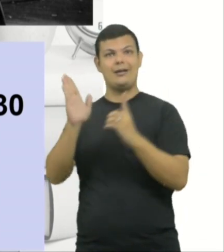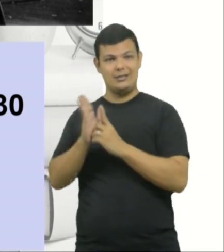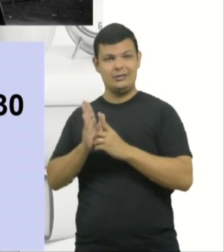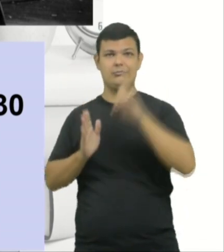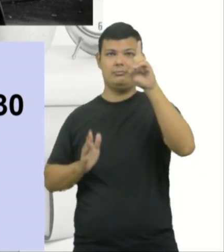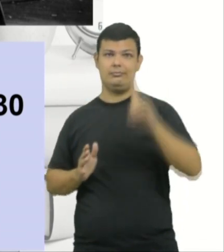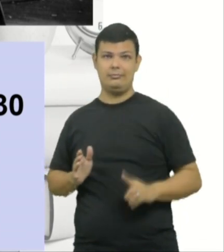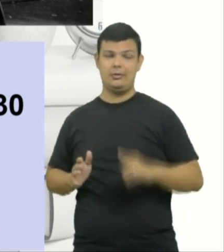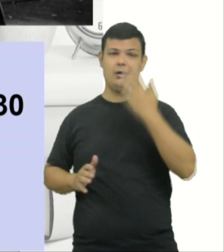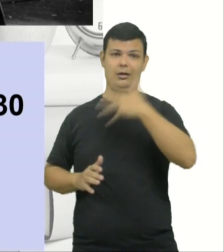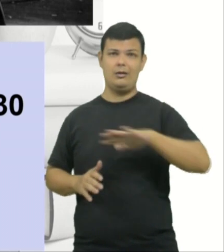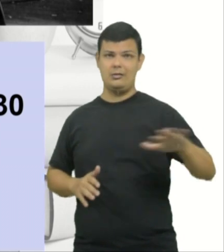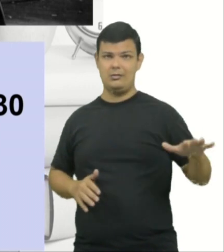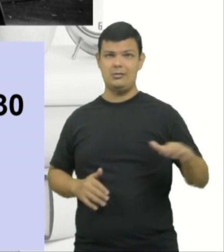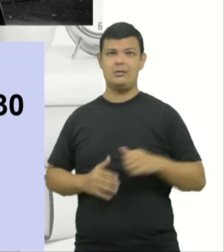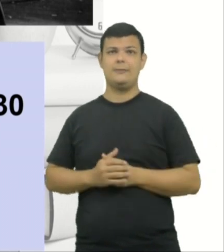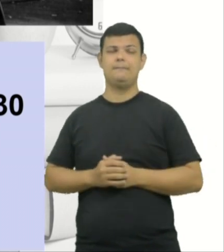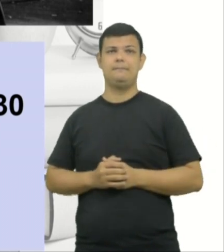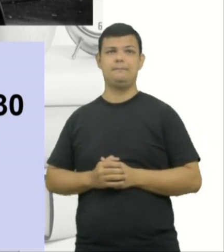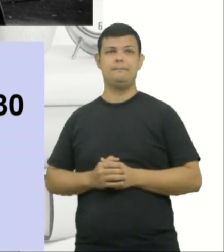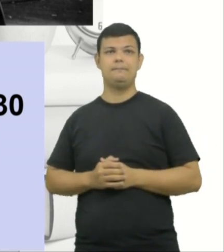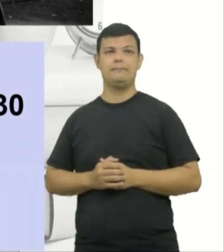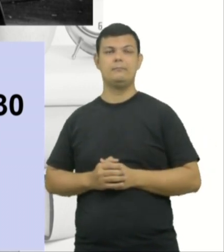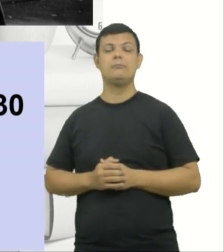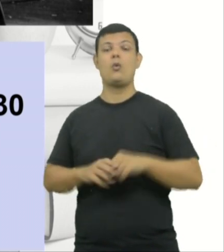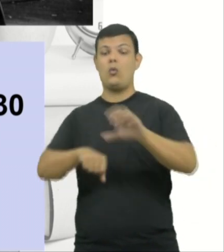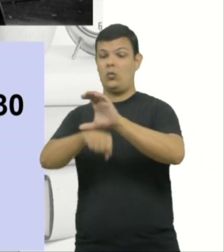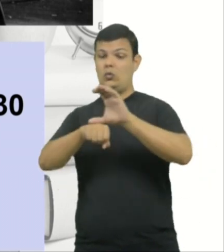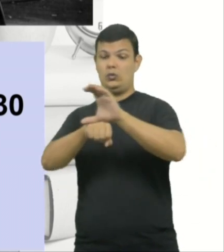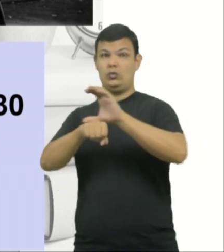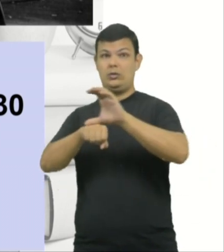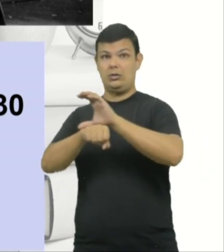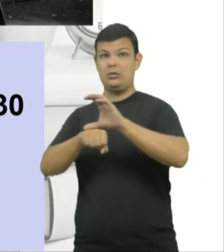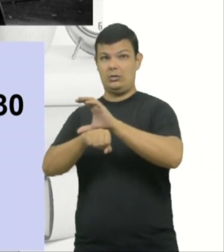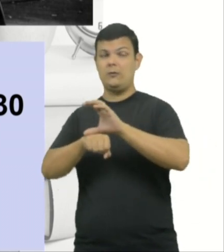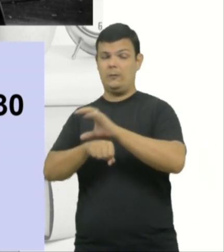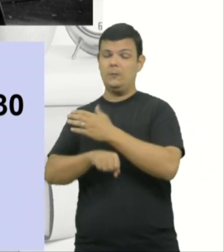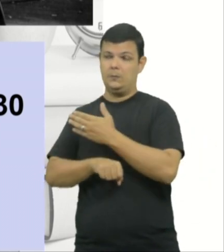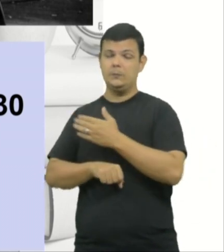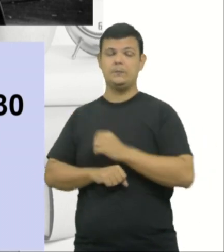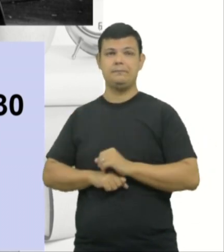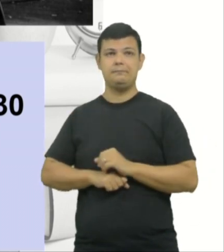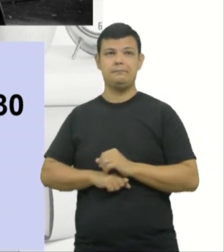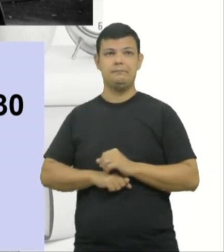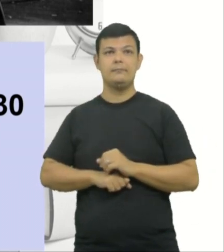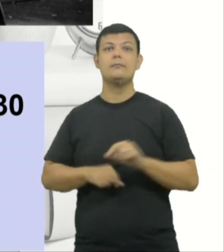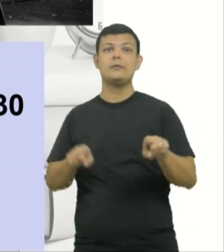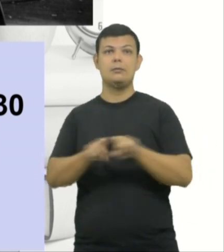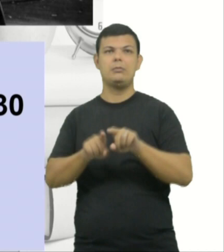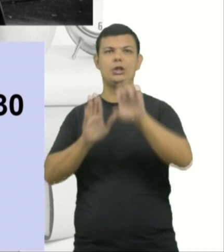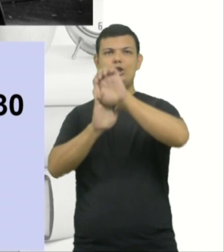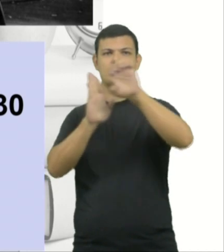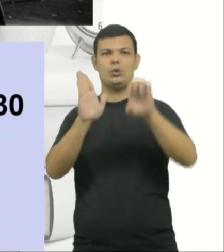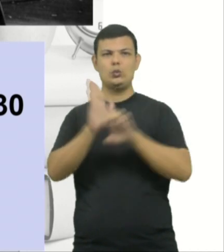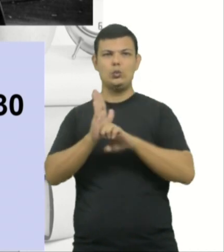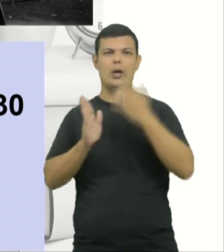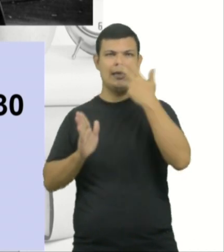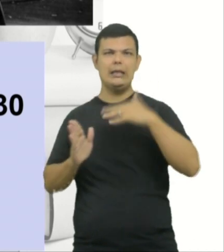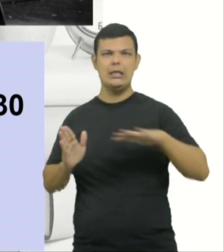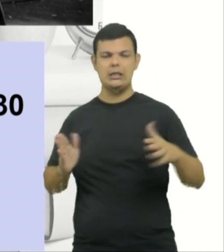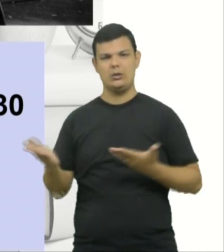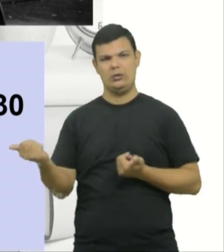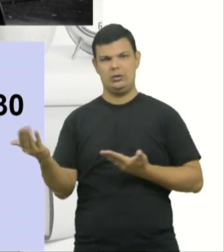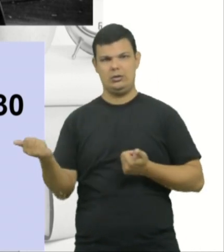do Direito das Crianças, temos a nossa Constituição Federal e também temos o Estatuto da Criança e